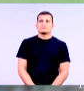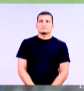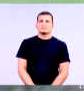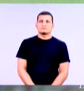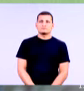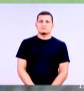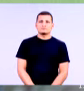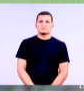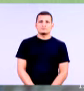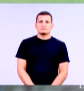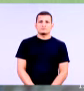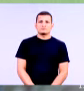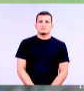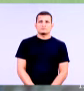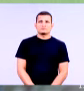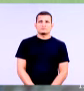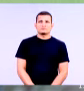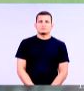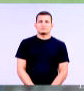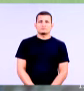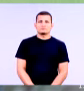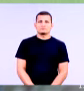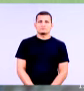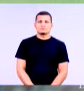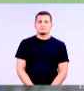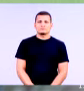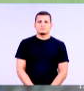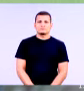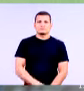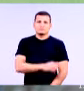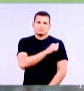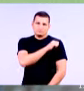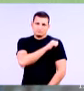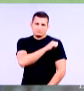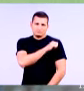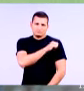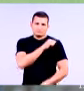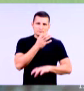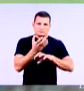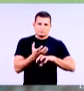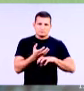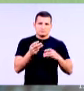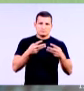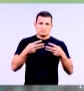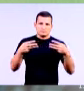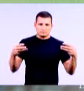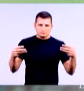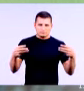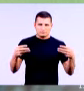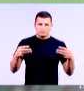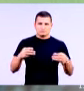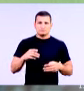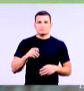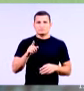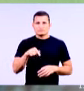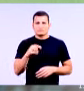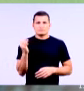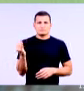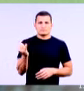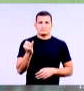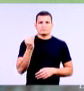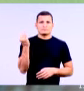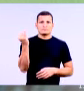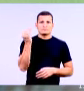Bom, prezado estudante, a disciplina de redes de computadores é de fundamental